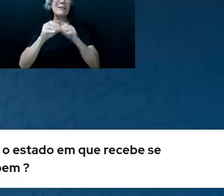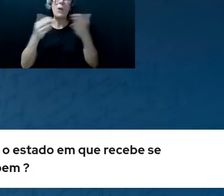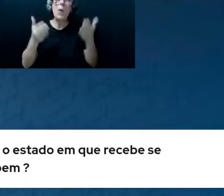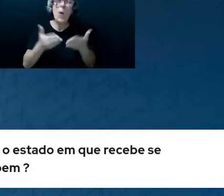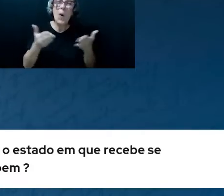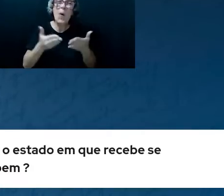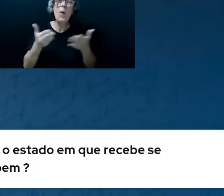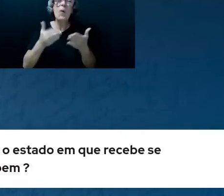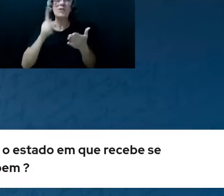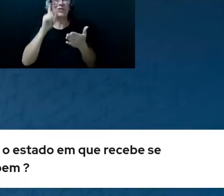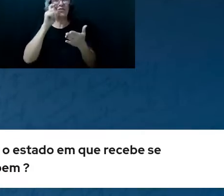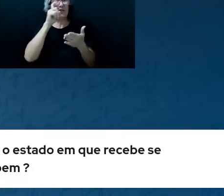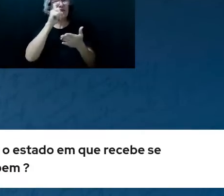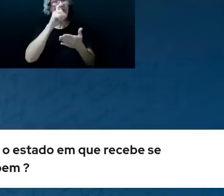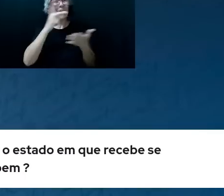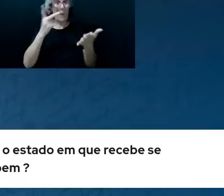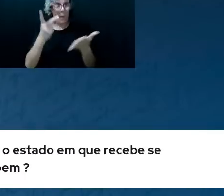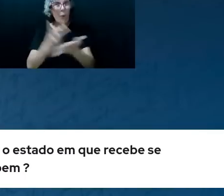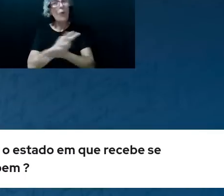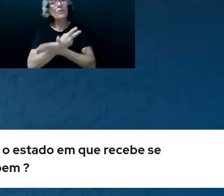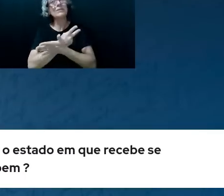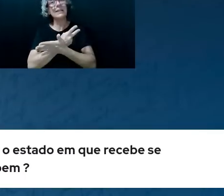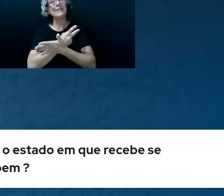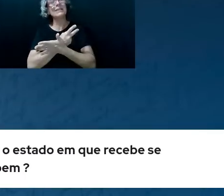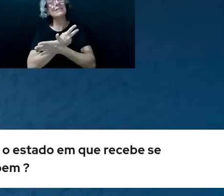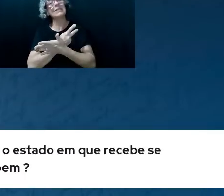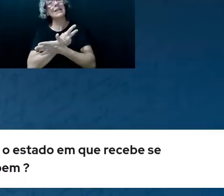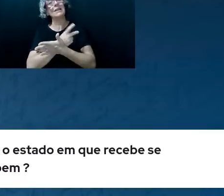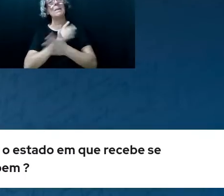né? Mas a gente vê que, por exemplo,